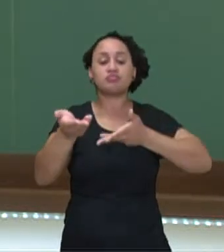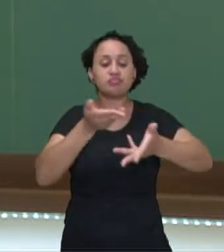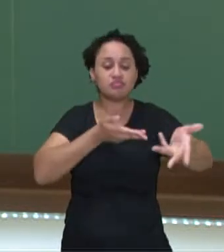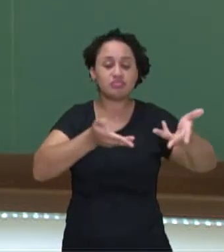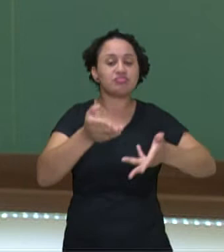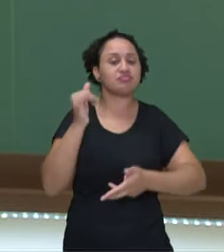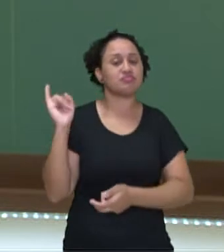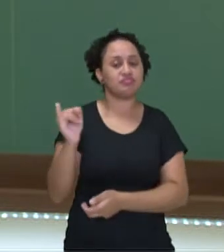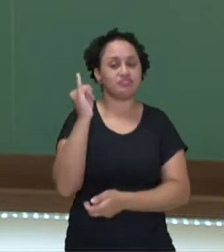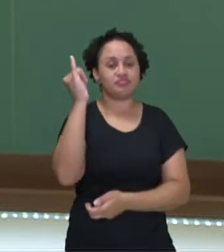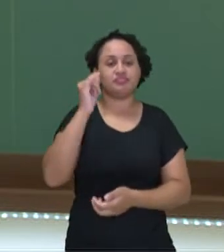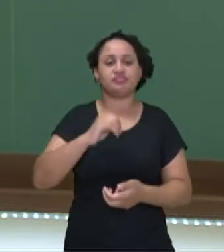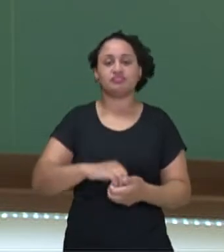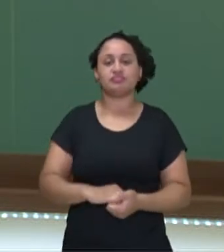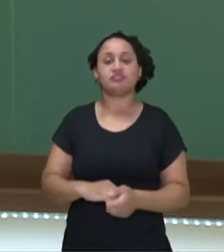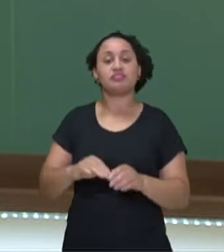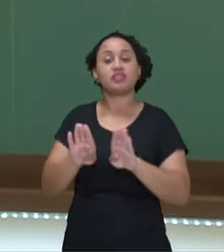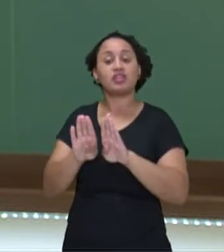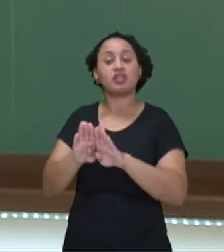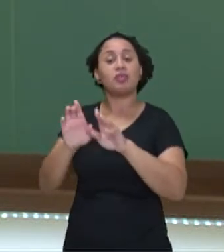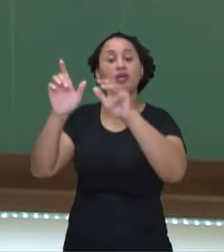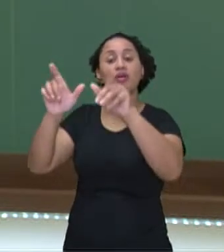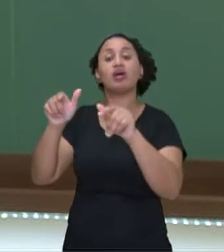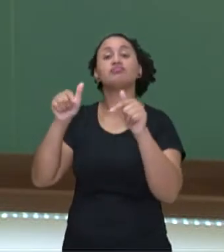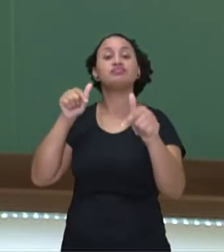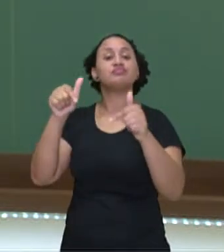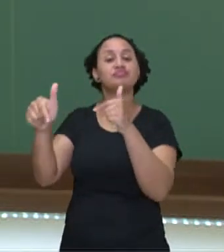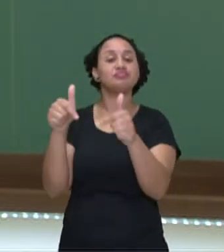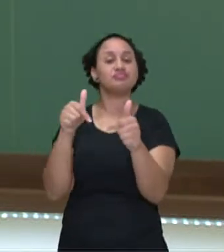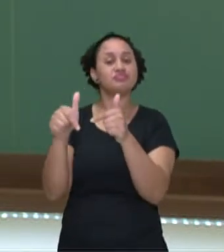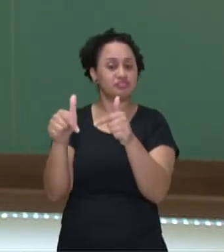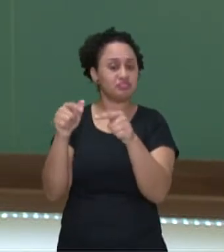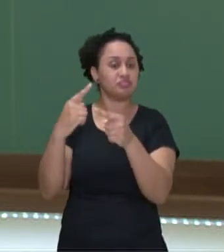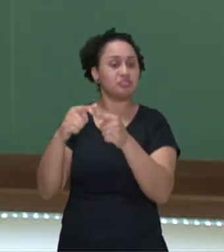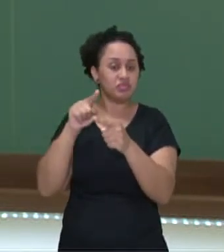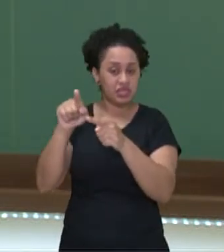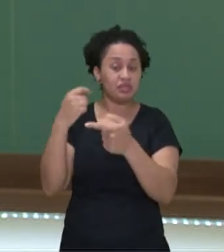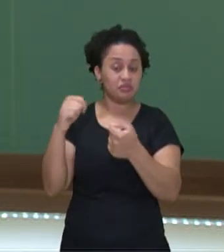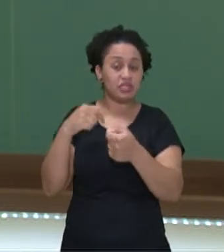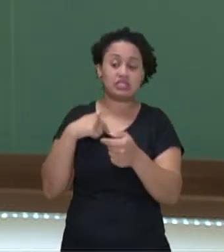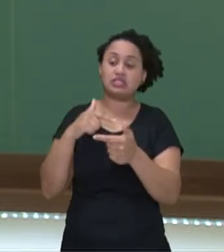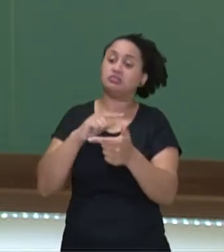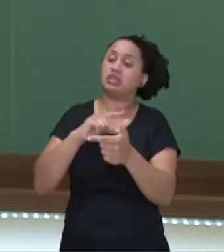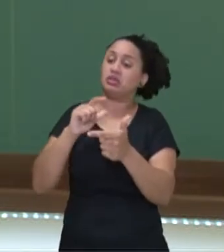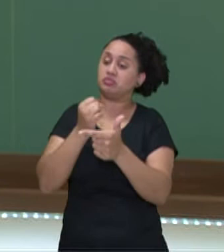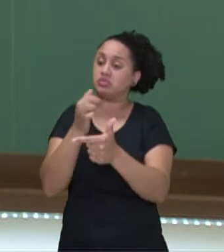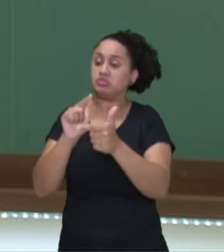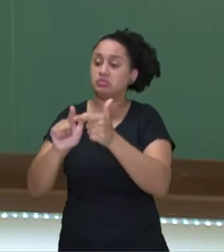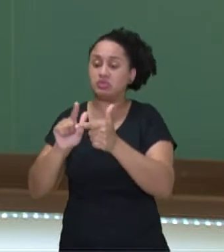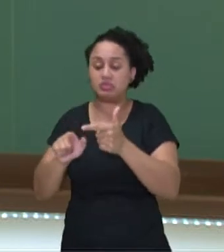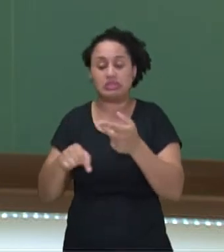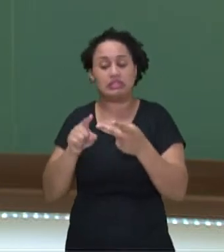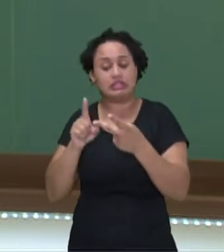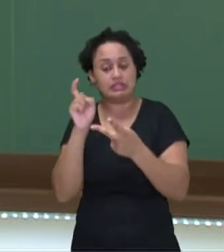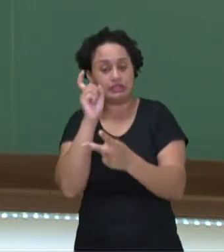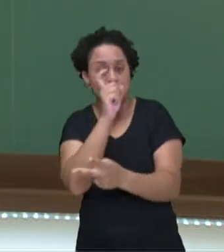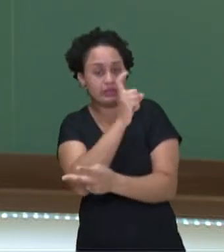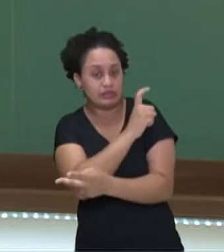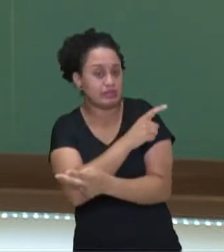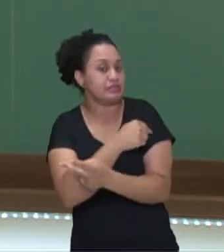tão importante. E o trabalho. No trabalho nós geralmente lidamos com problemas, com dificuldades,